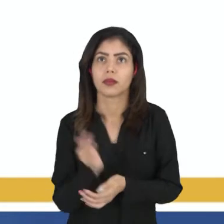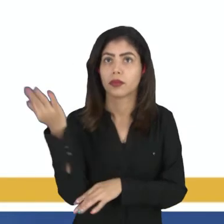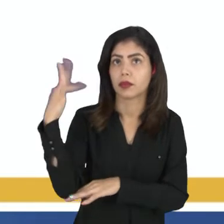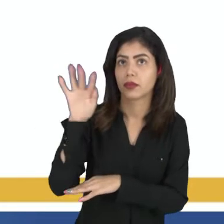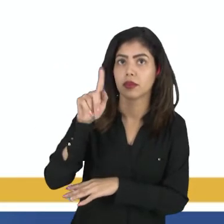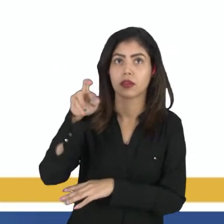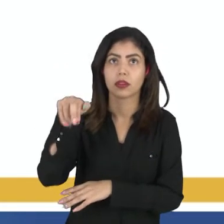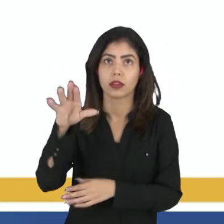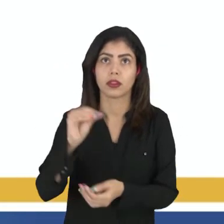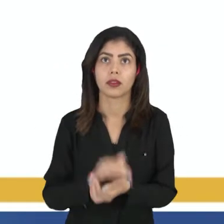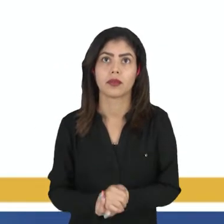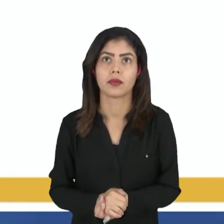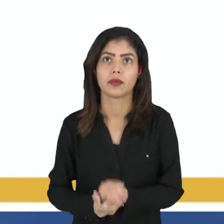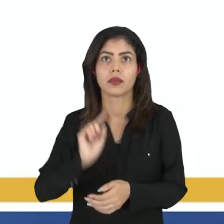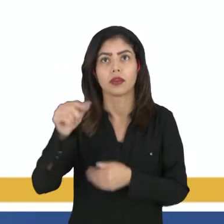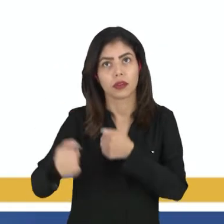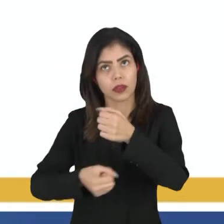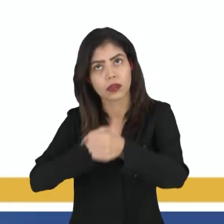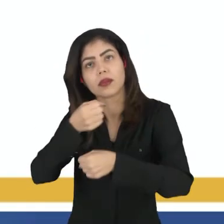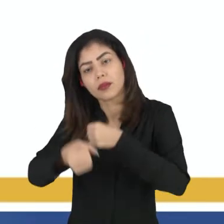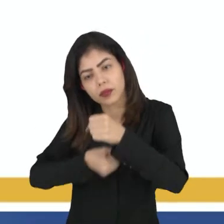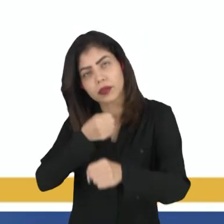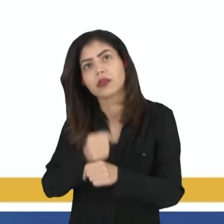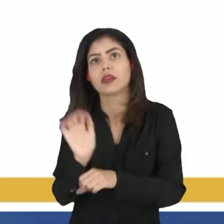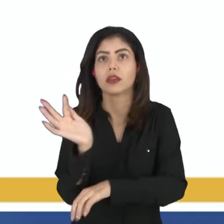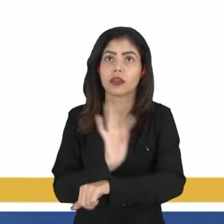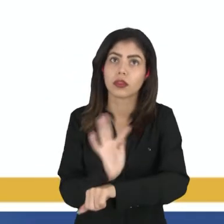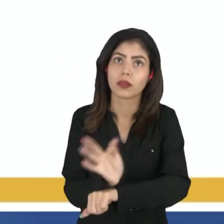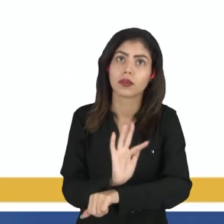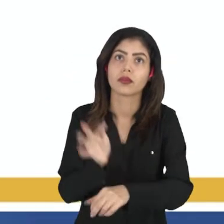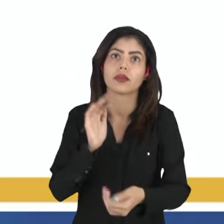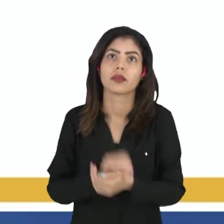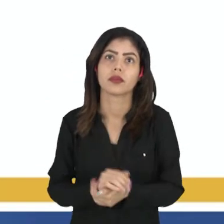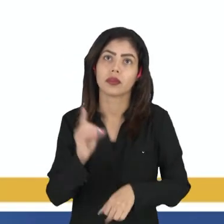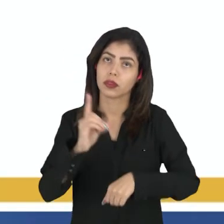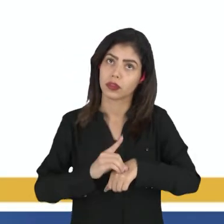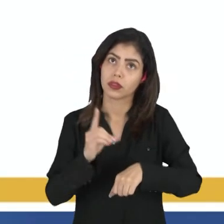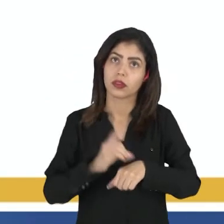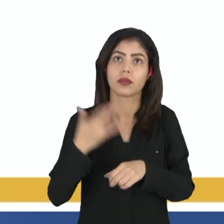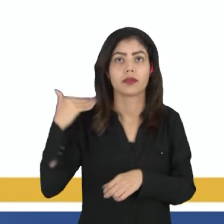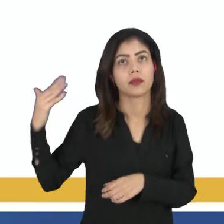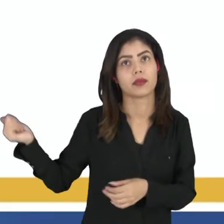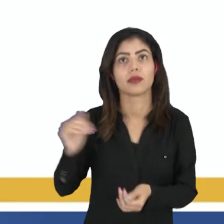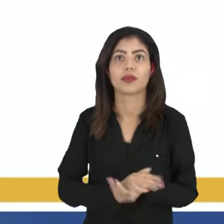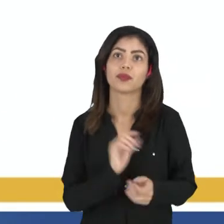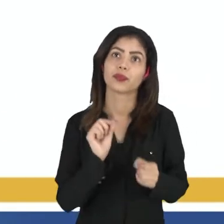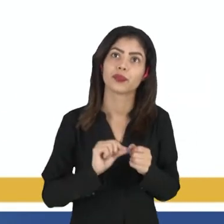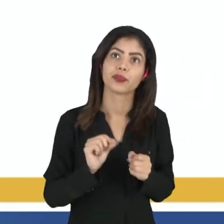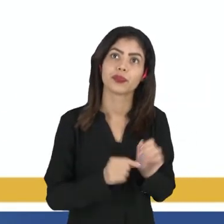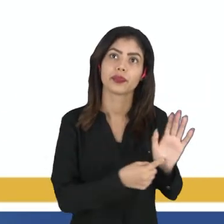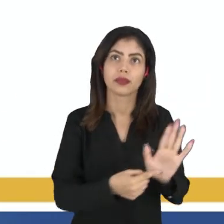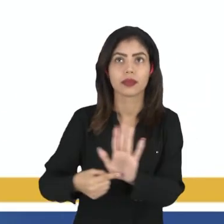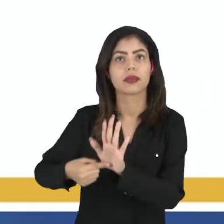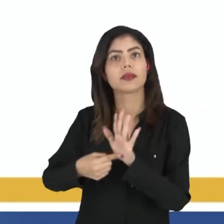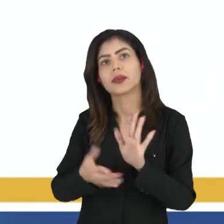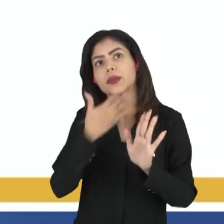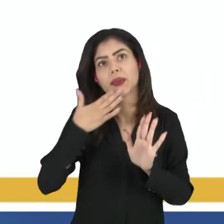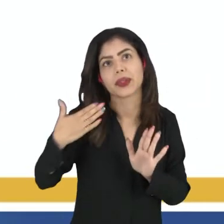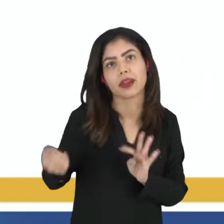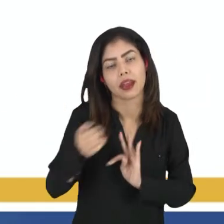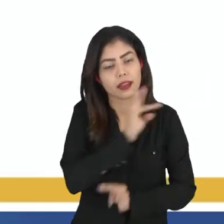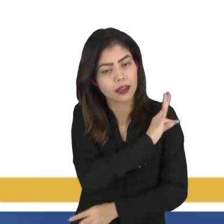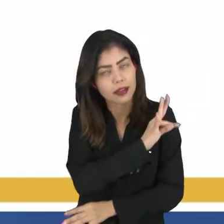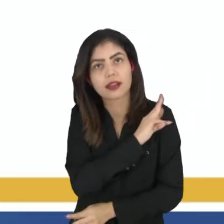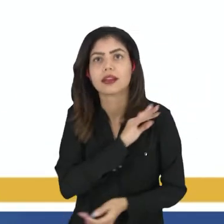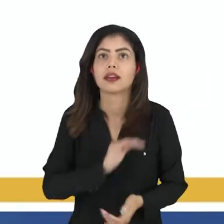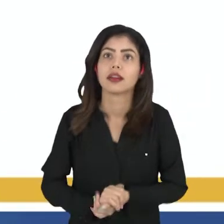do francês Georges Méliès. Ao longo dos anos, muitos filmes e diretores famosos foram utilizando e